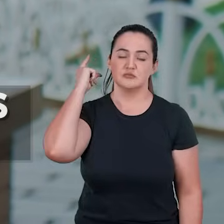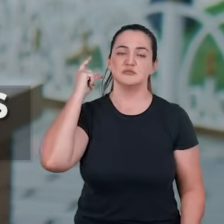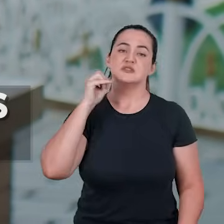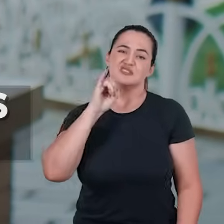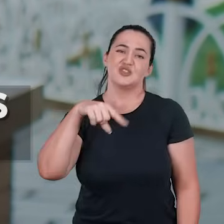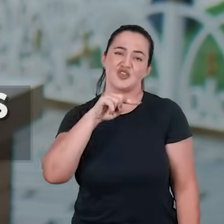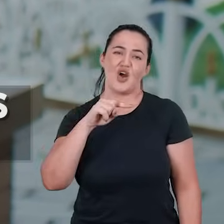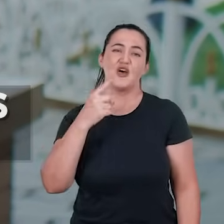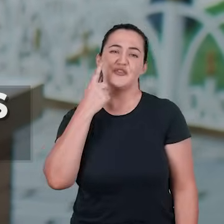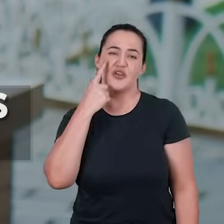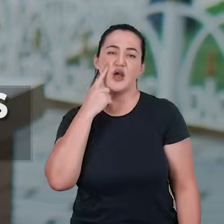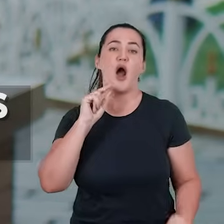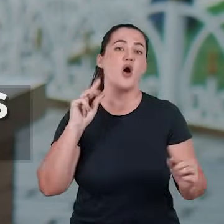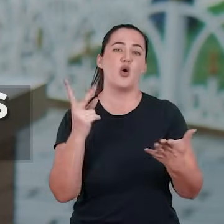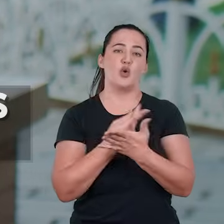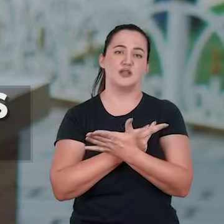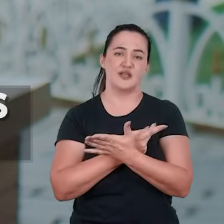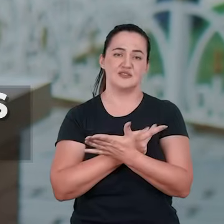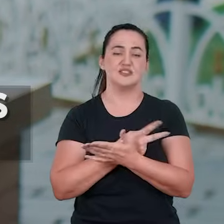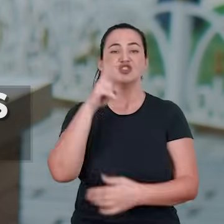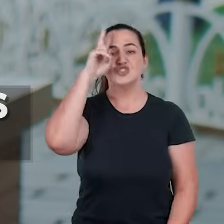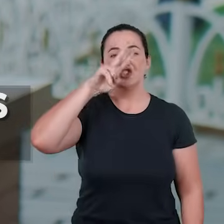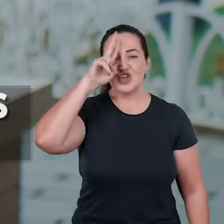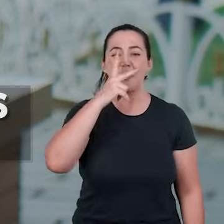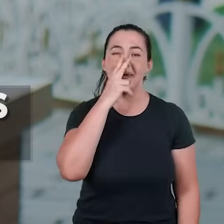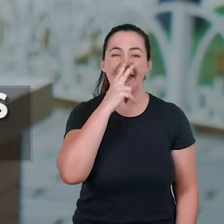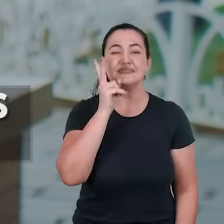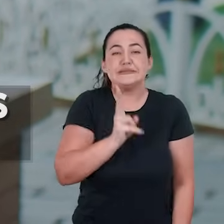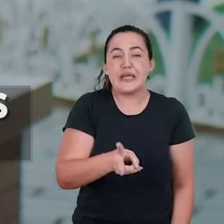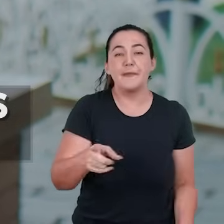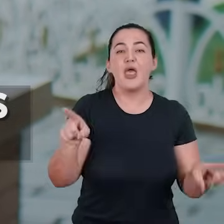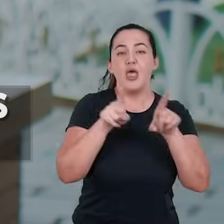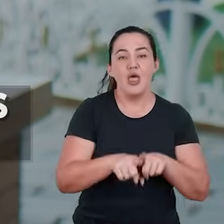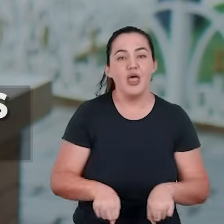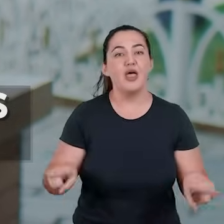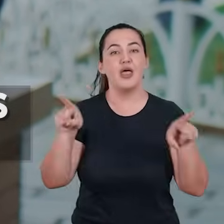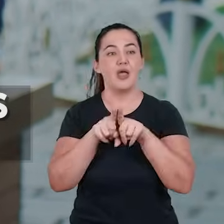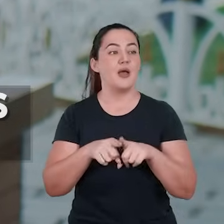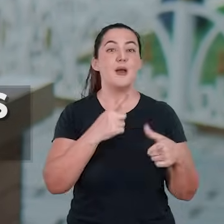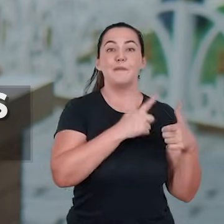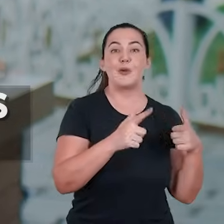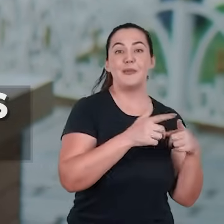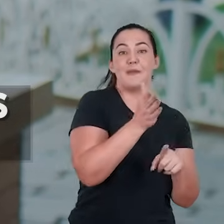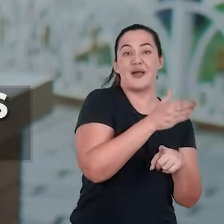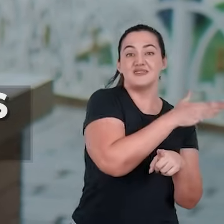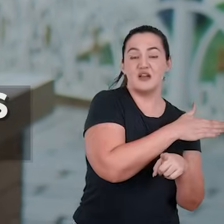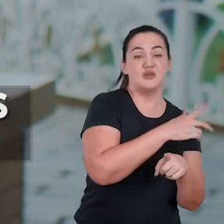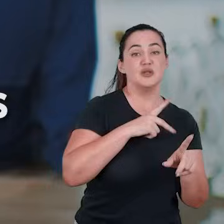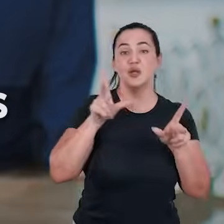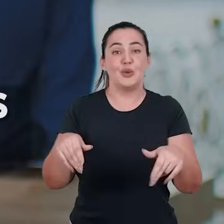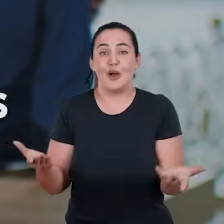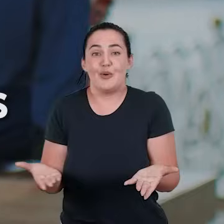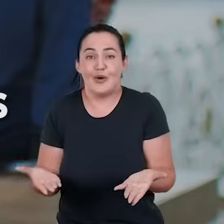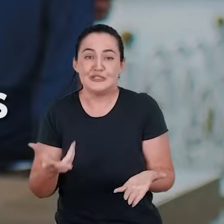uma visão essencialista da história, nós veremos que alguns problemas atuais não são tão inéditos na história da